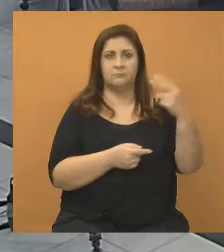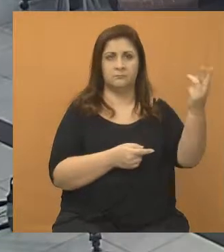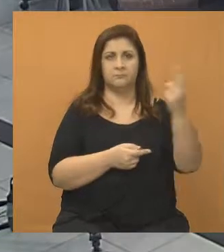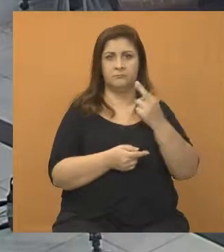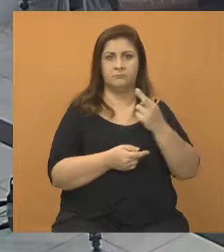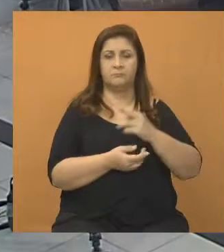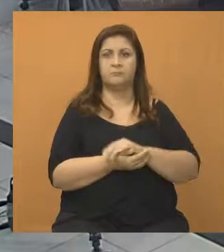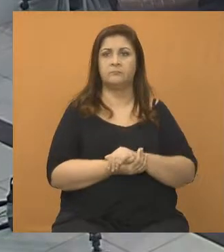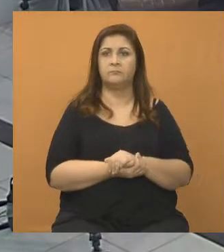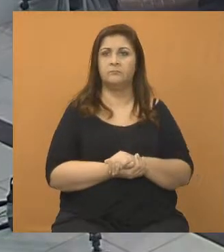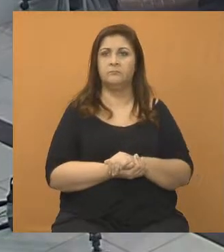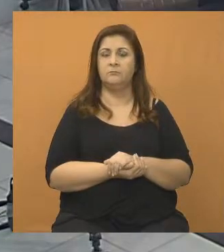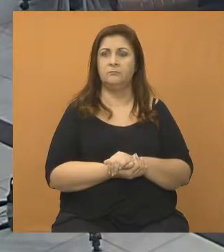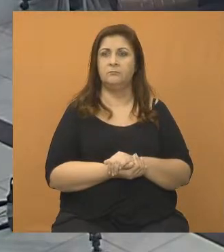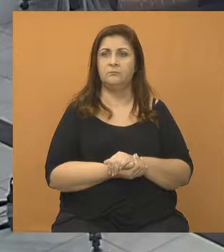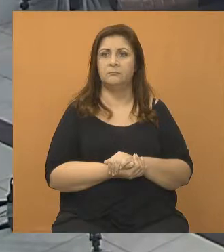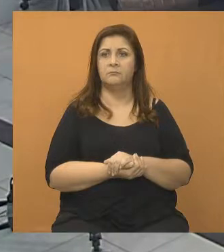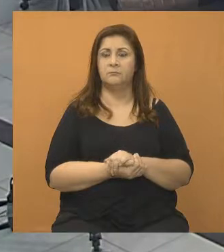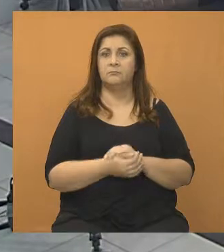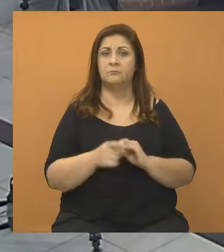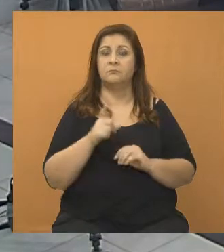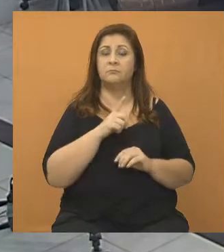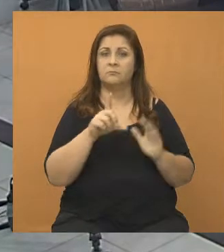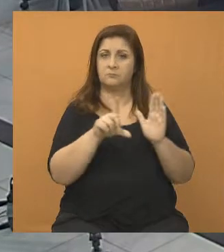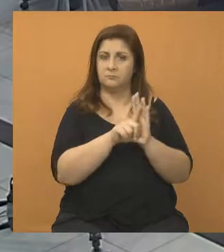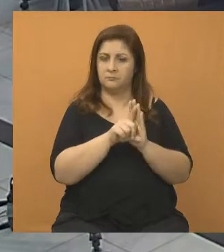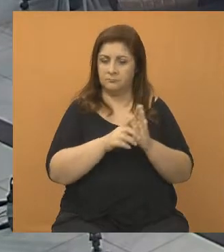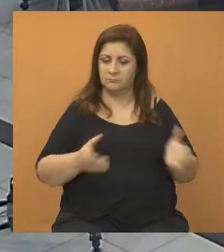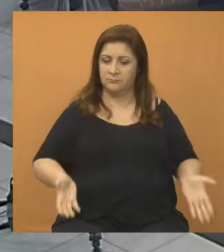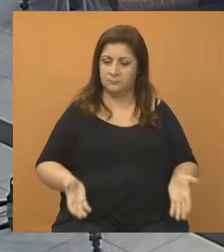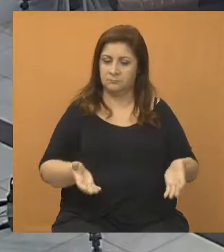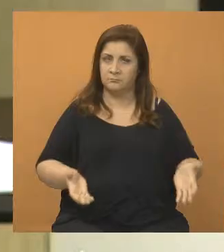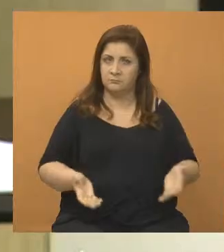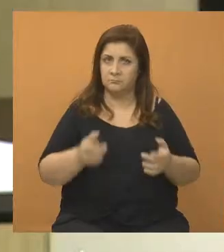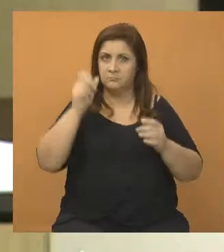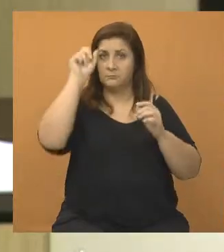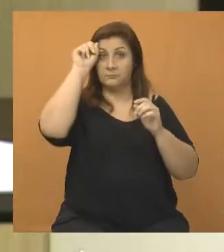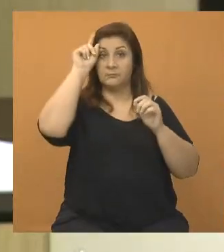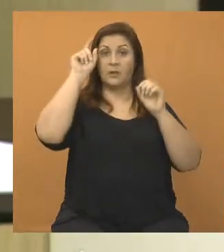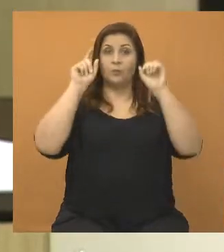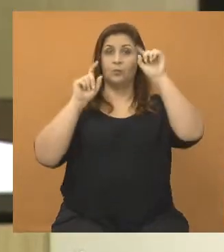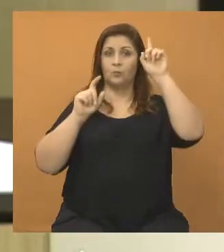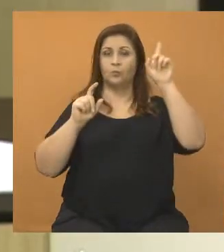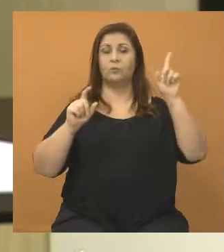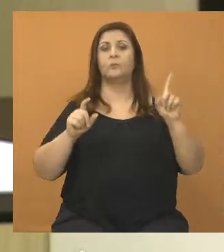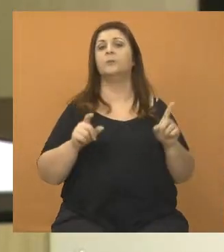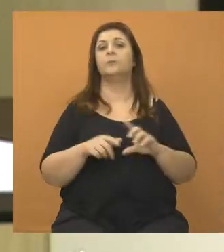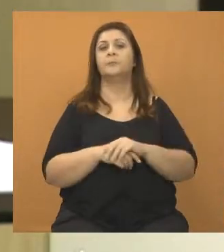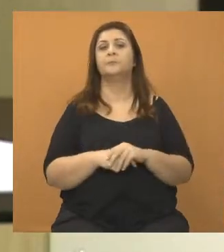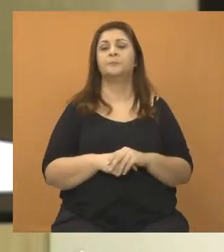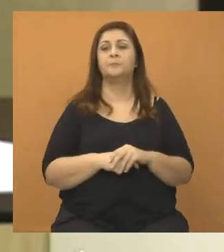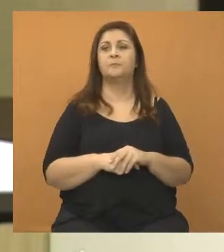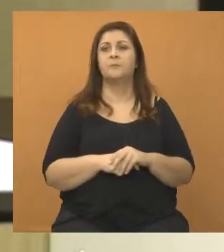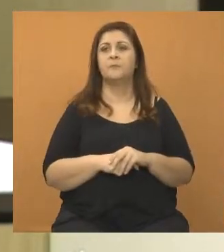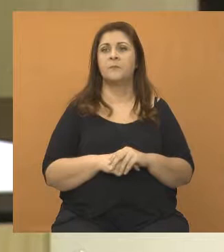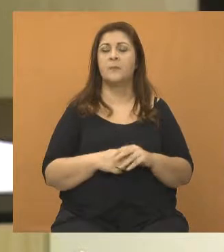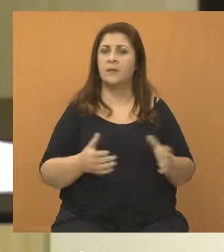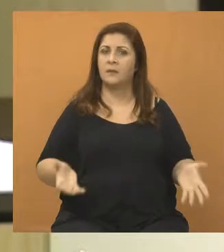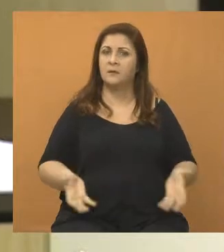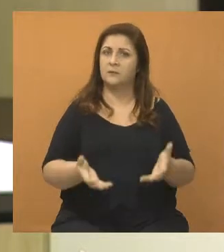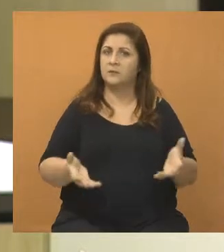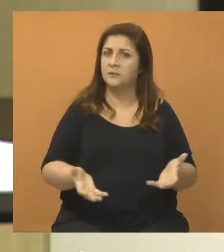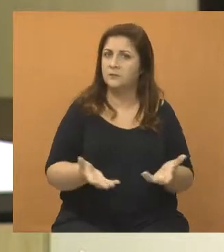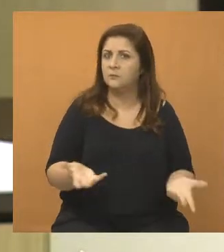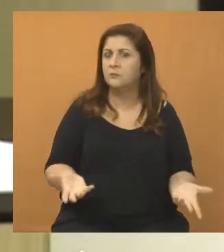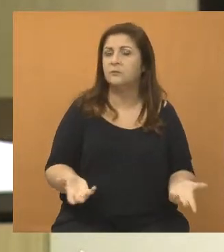Celso. A gente vê que tem a lei de incentivo à cultura, que as empresas incentivam e investem nos projetos